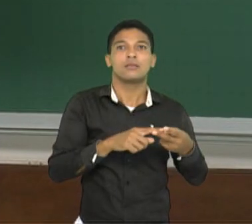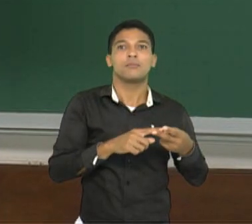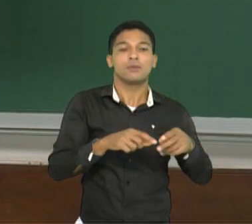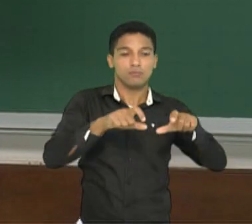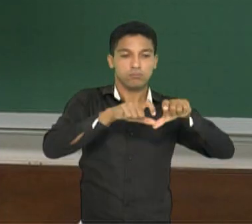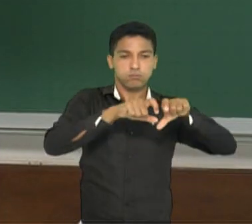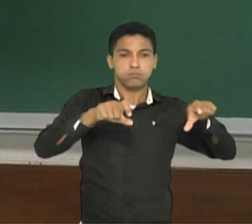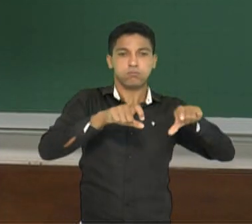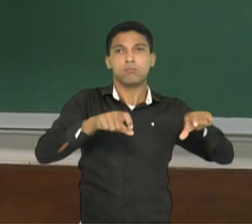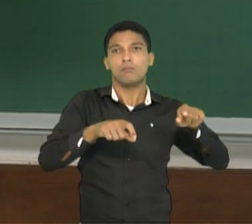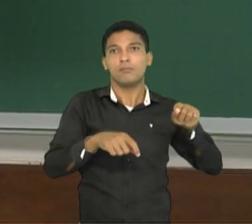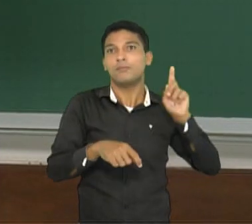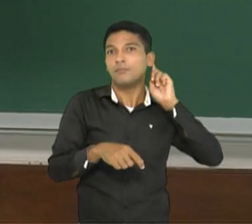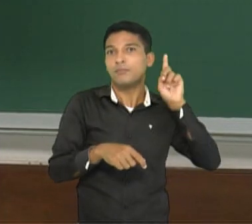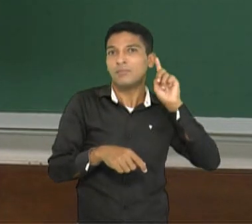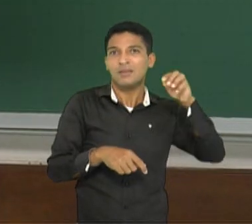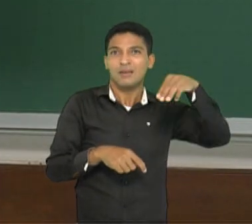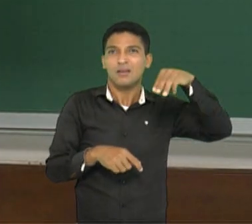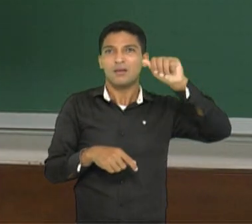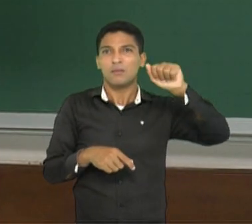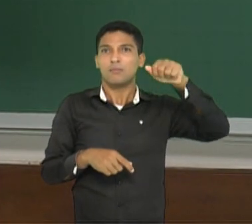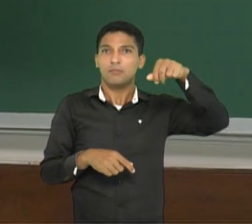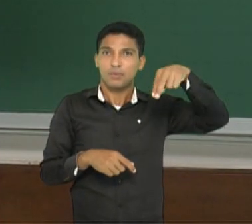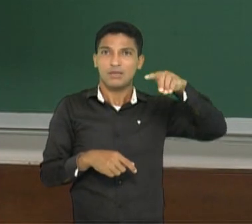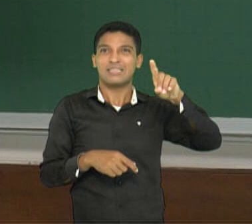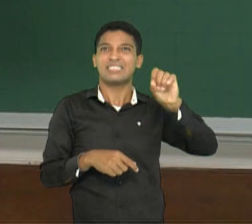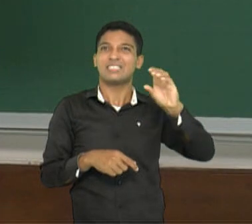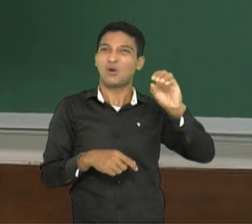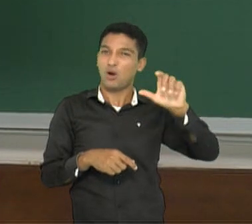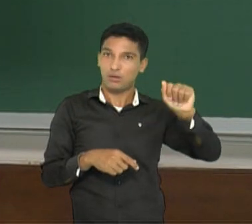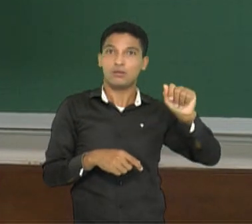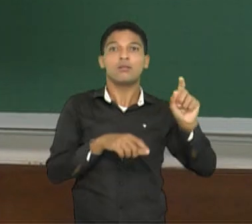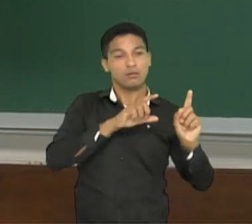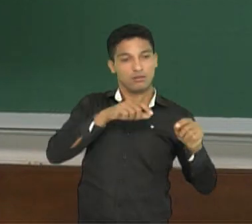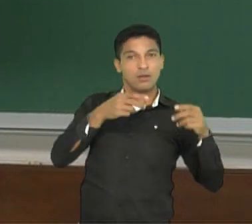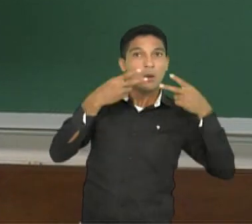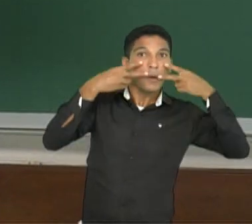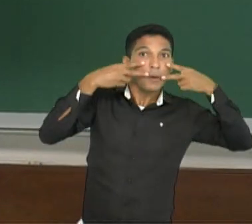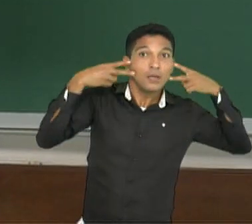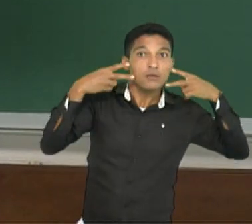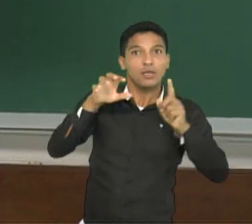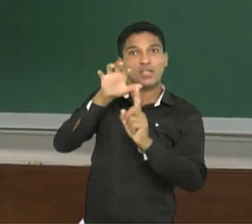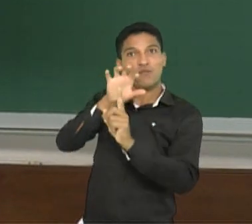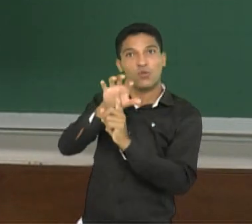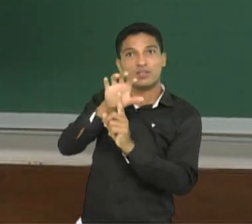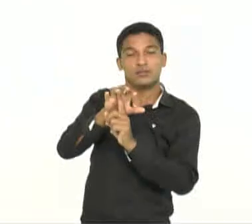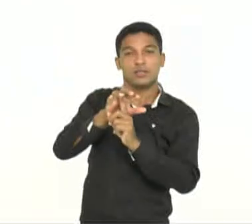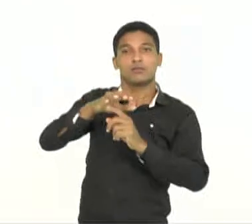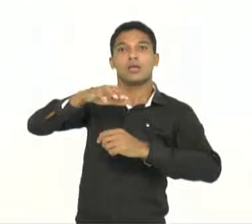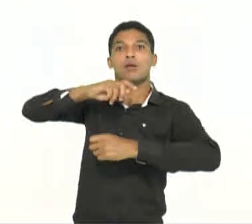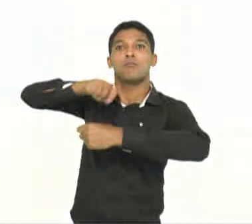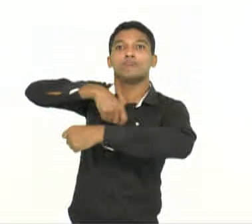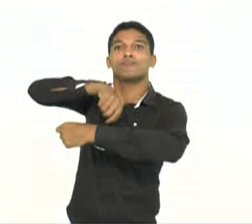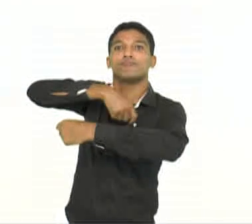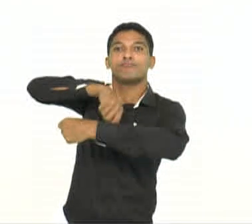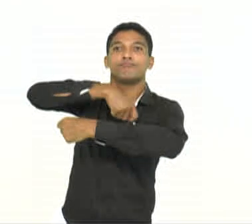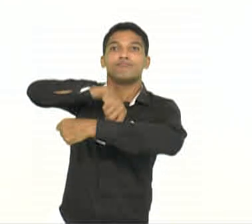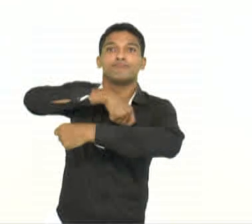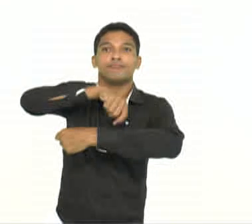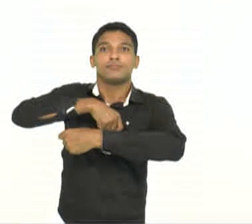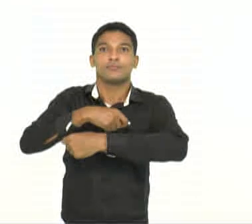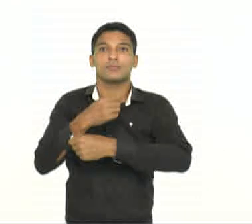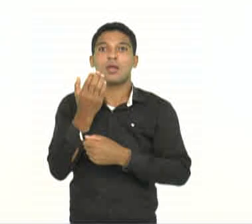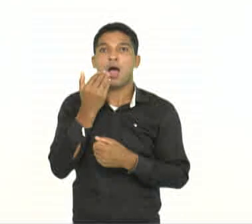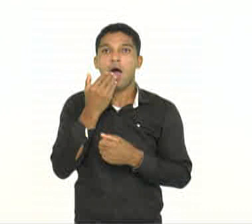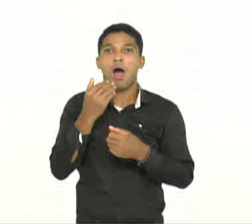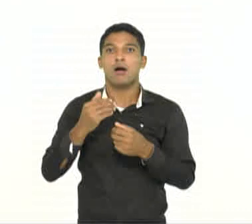ali cultural e dessa diversidade da região norte, certo? Quando eu penso no Nordeste, o que eu vou ter ali? As